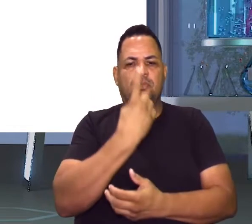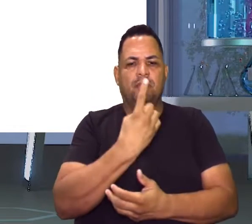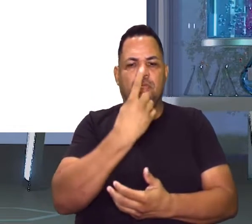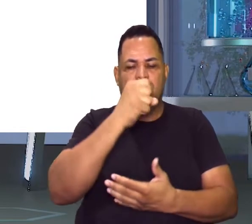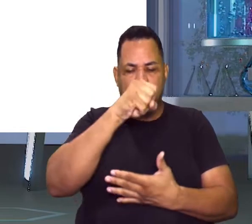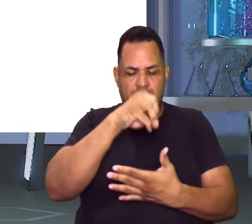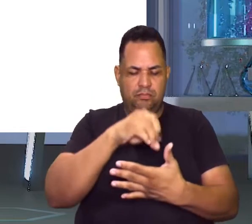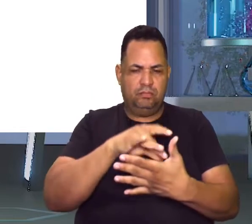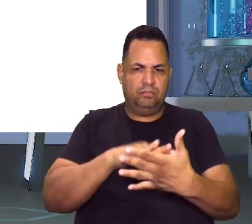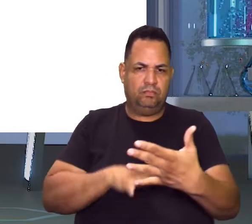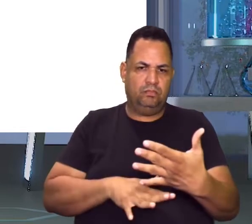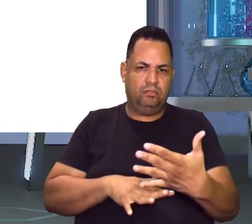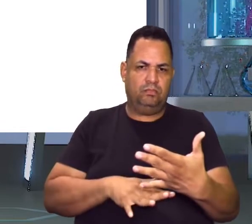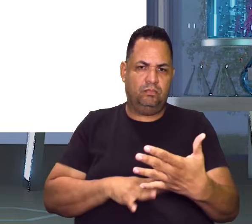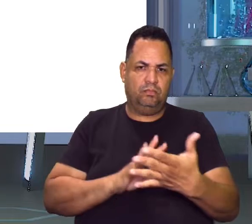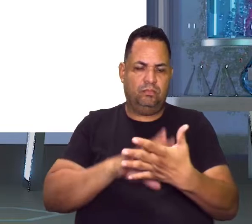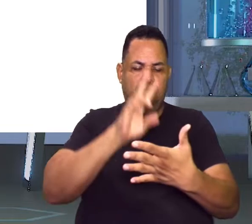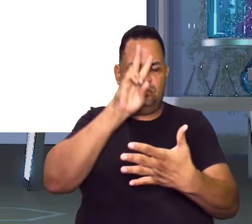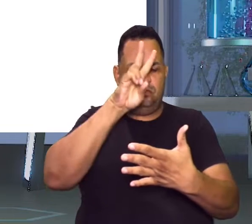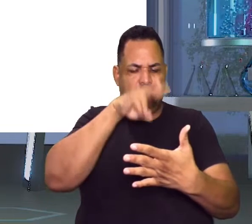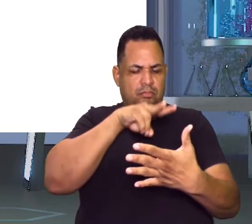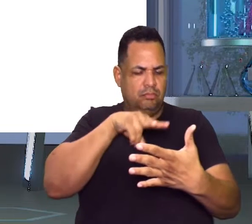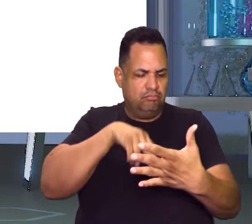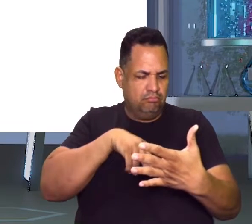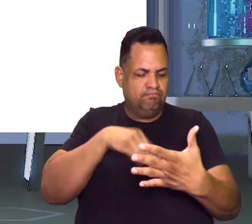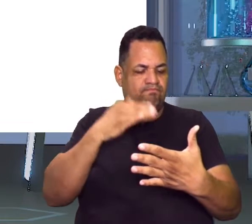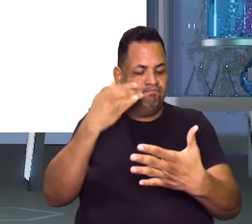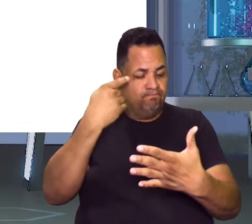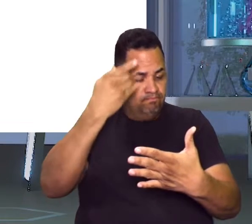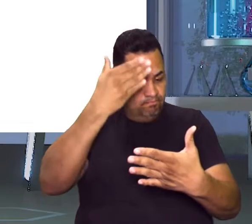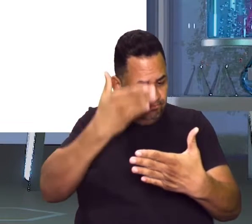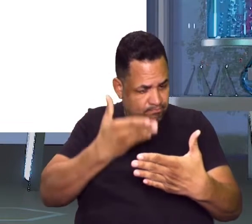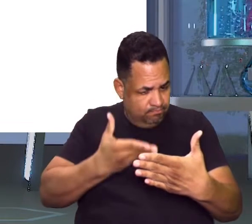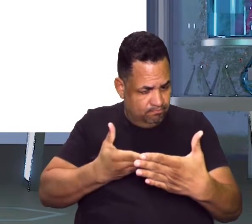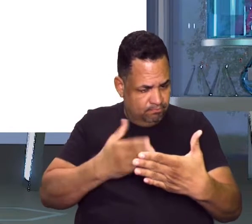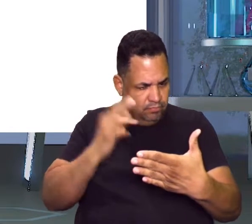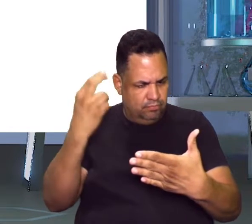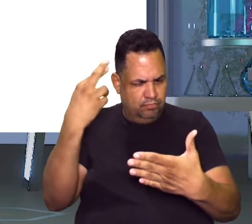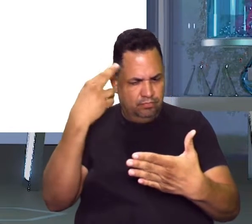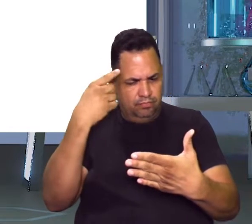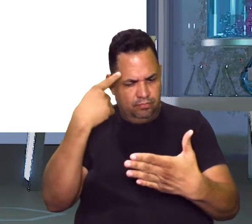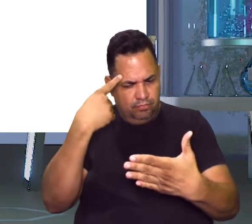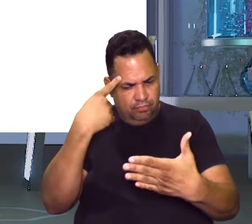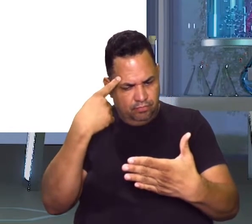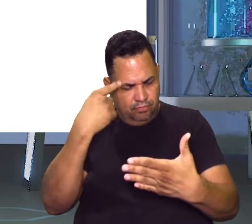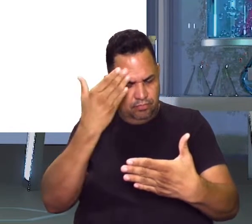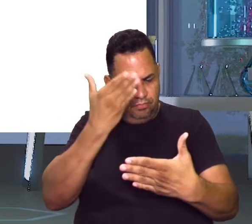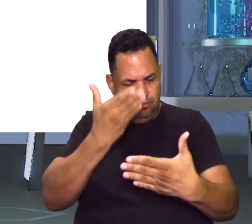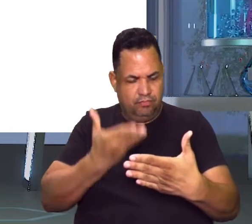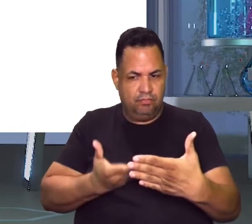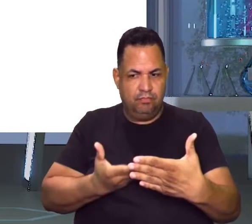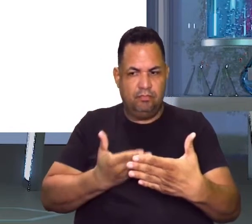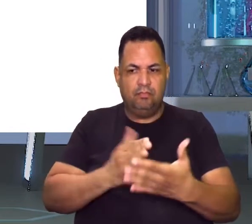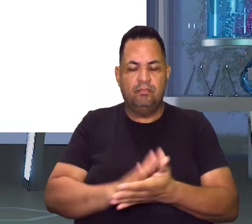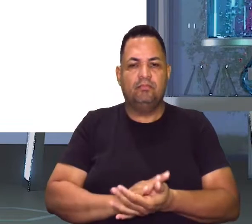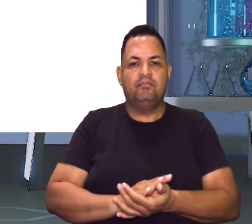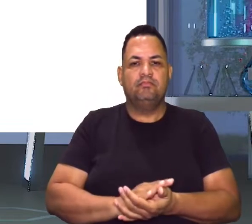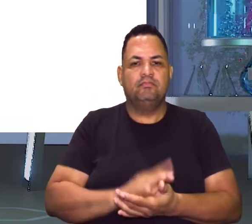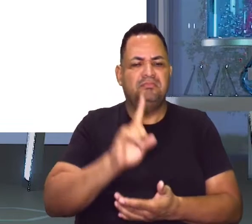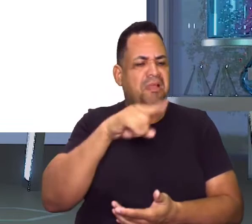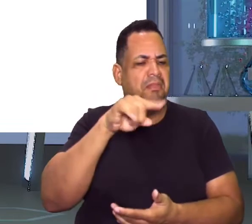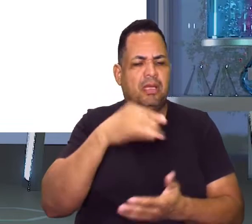da atividade, leia atenciosamente. Reflita. Não